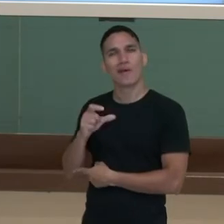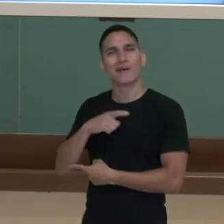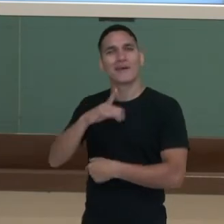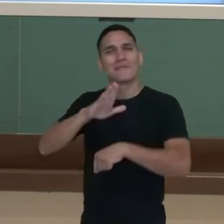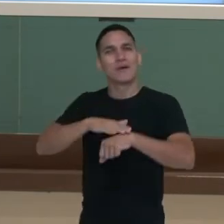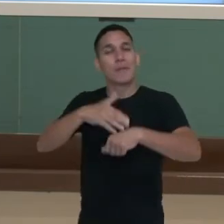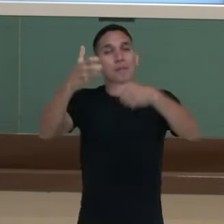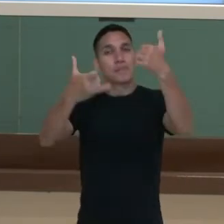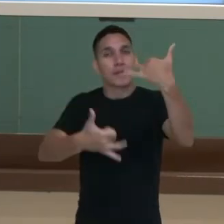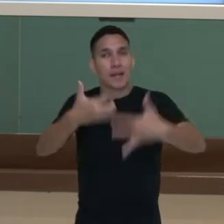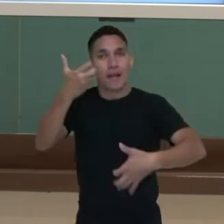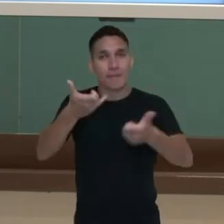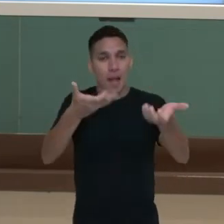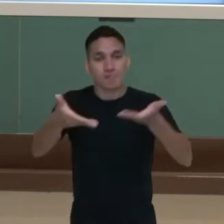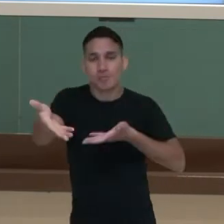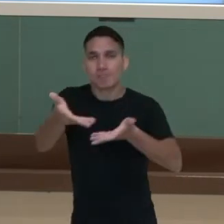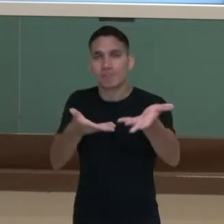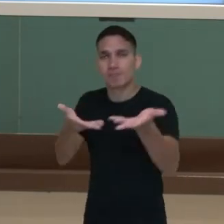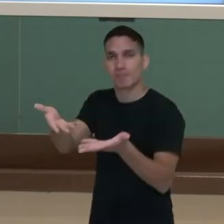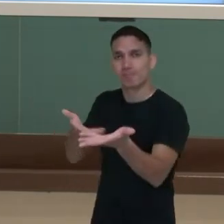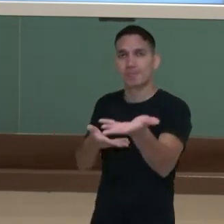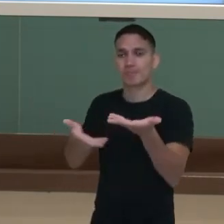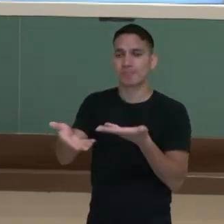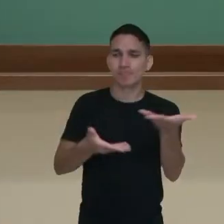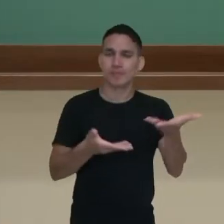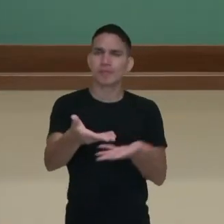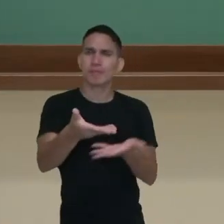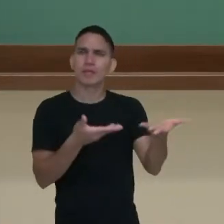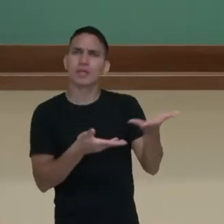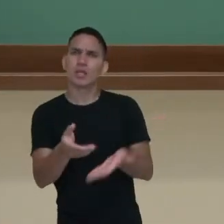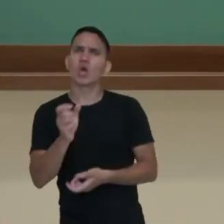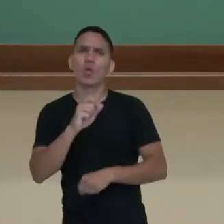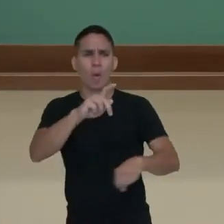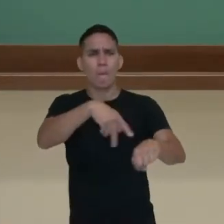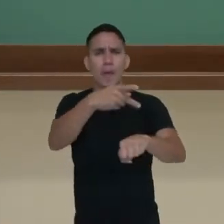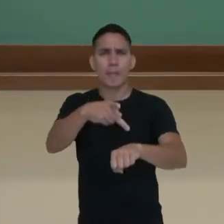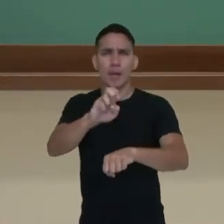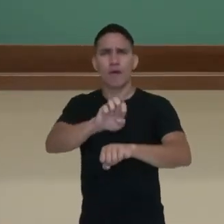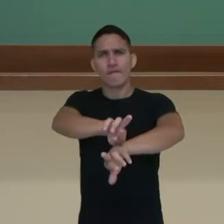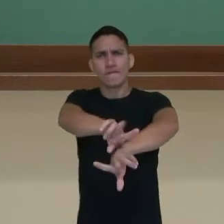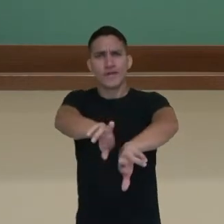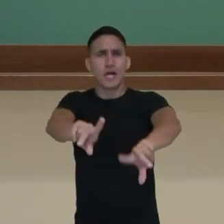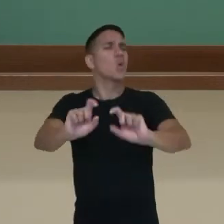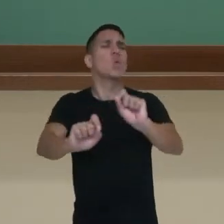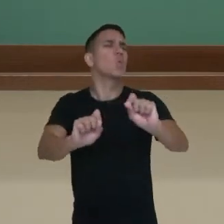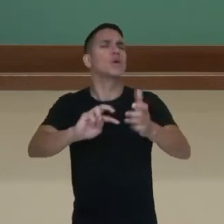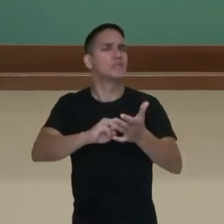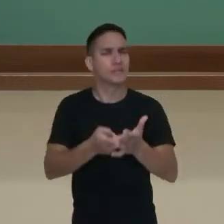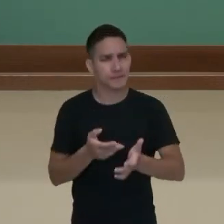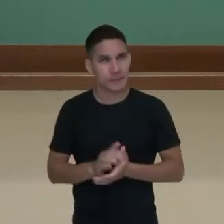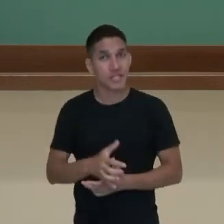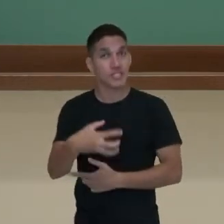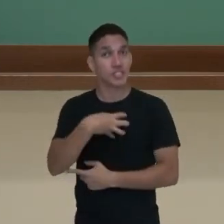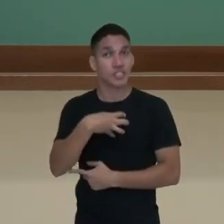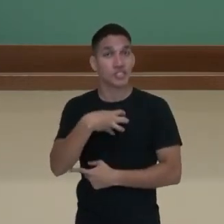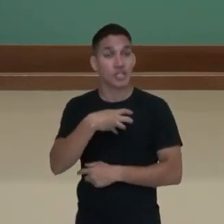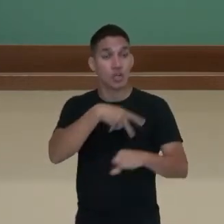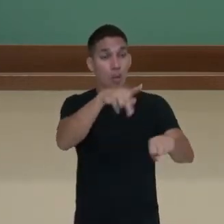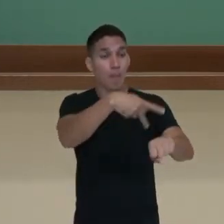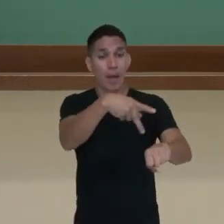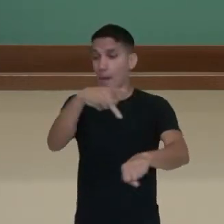das relações internacionais. Então, o que vem a ser uma relação internacional ou as relações internacionais? São as formas como os países